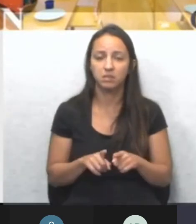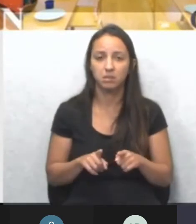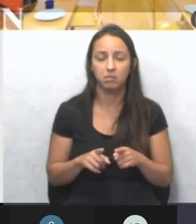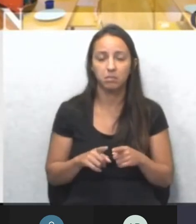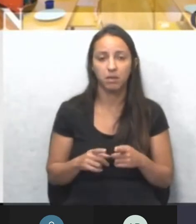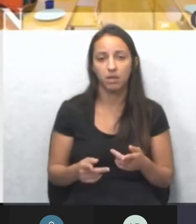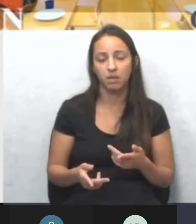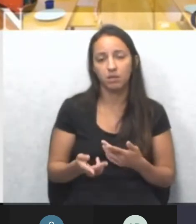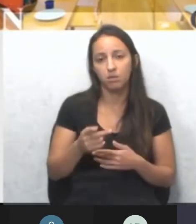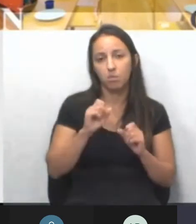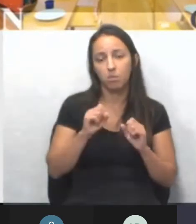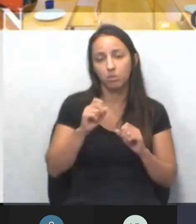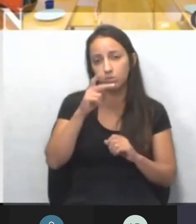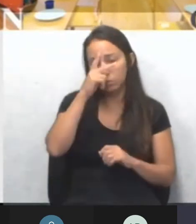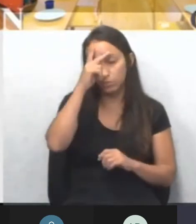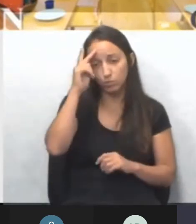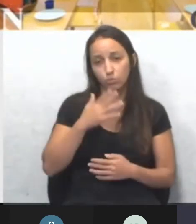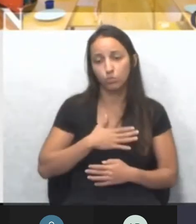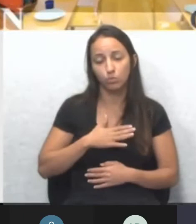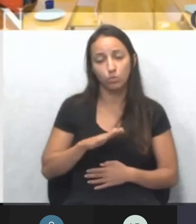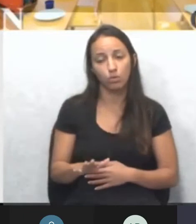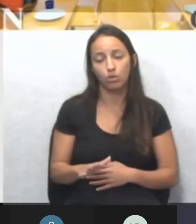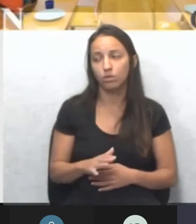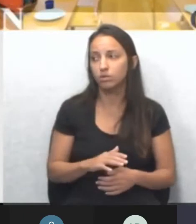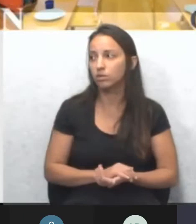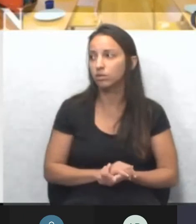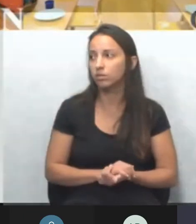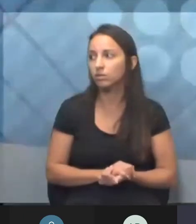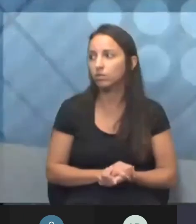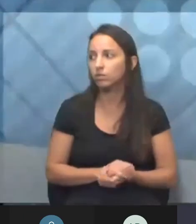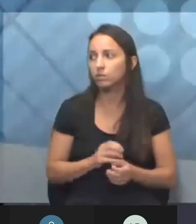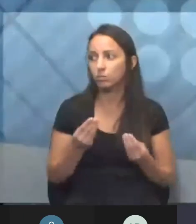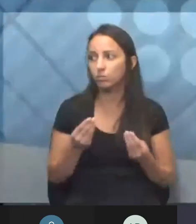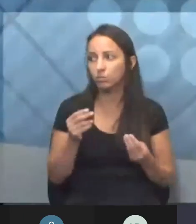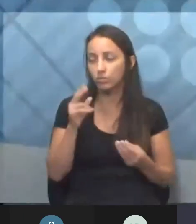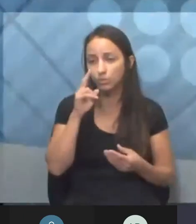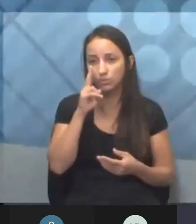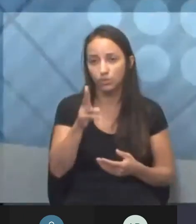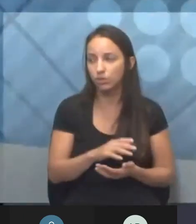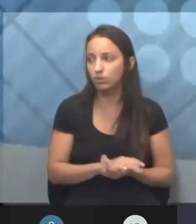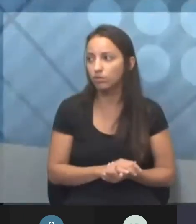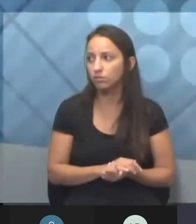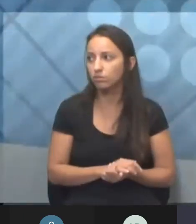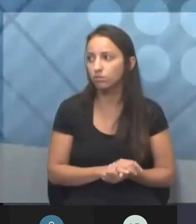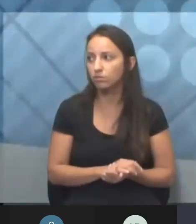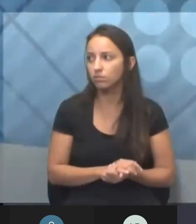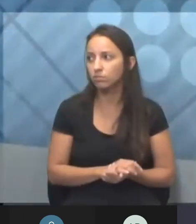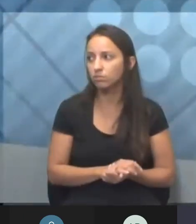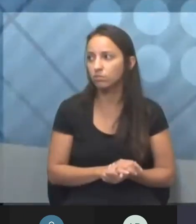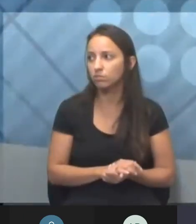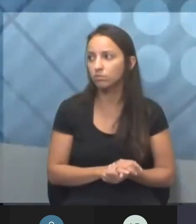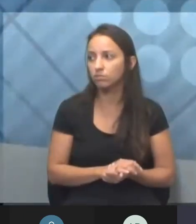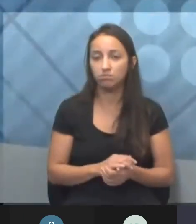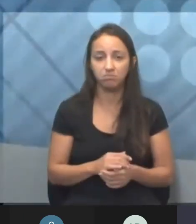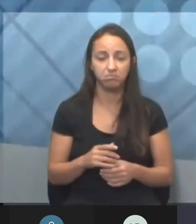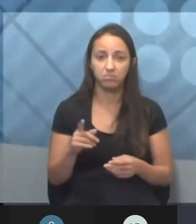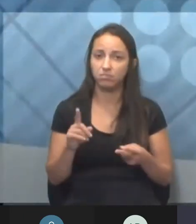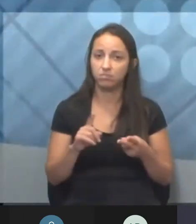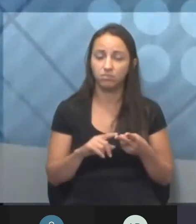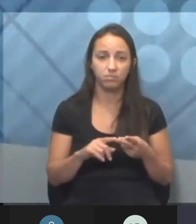chamado atenção para algo muito forte, assim. Então, desagradou. Esse ambiente não